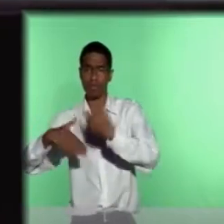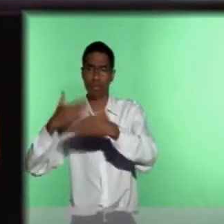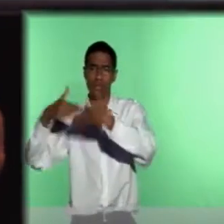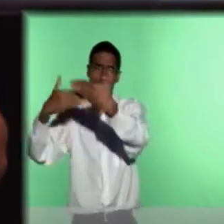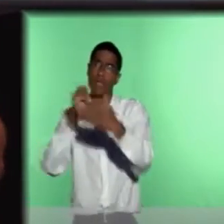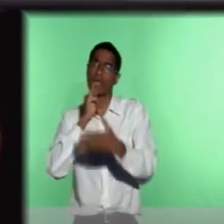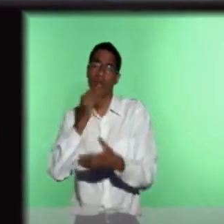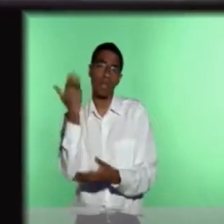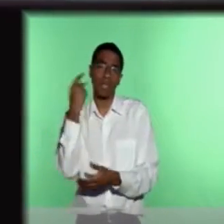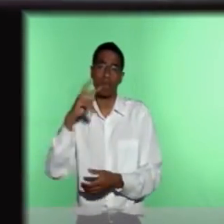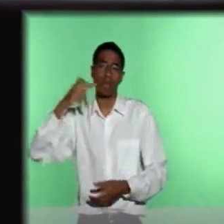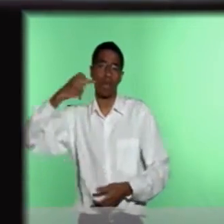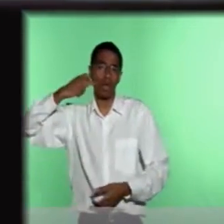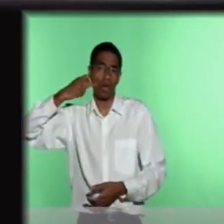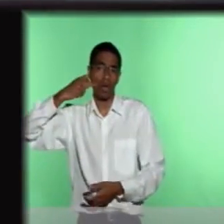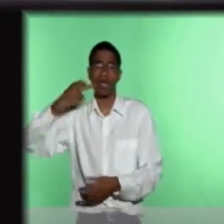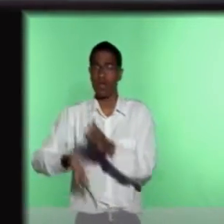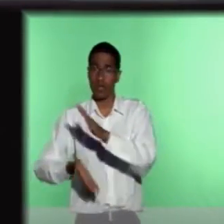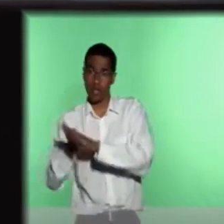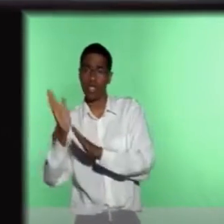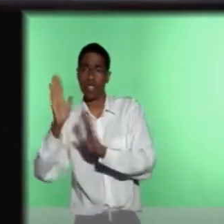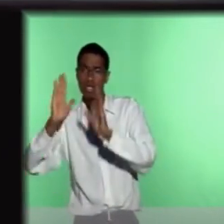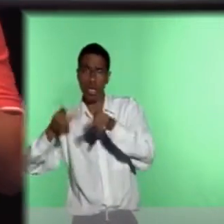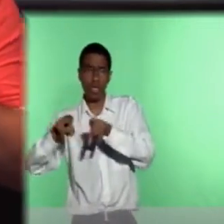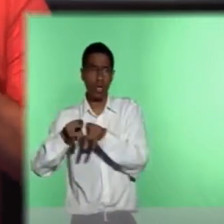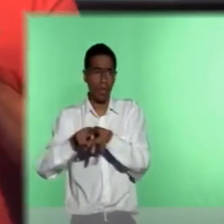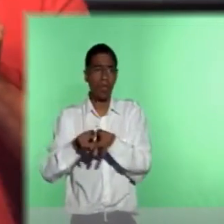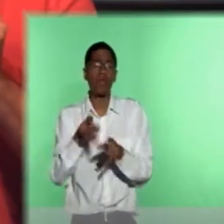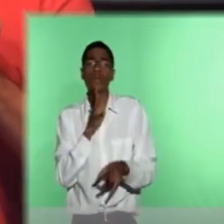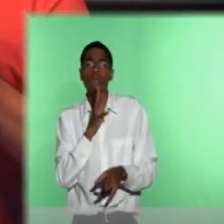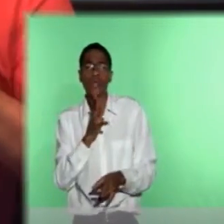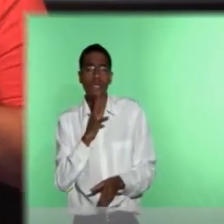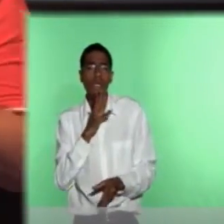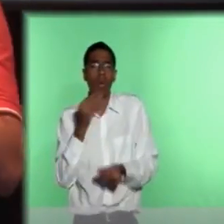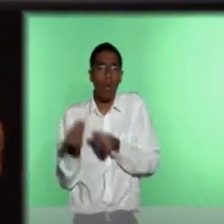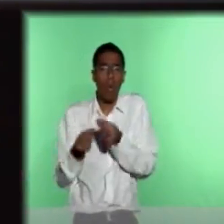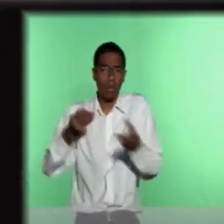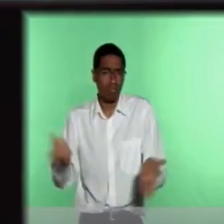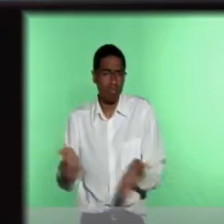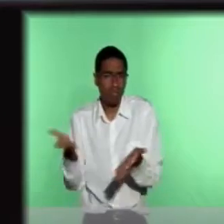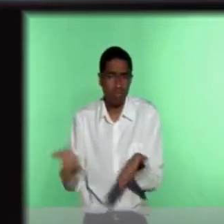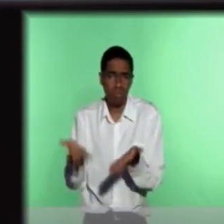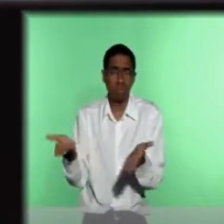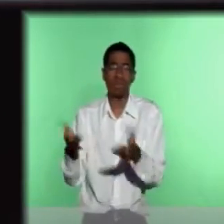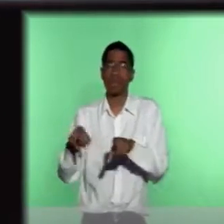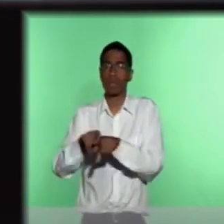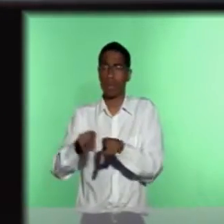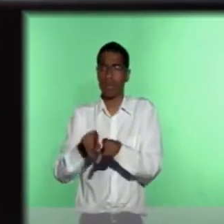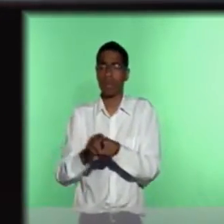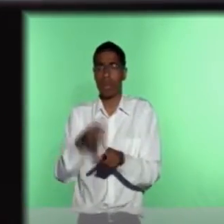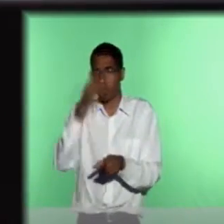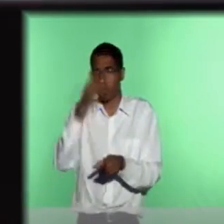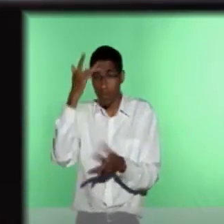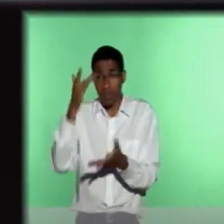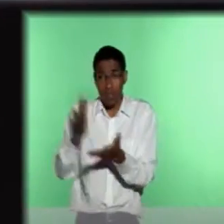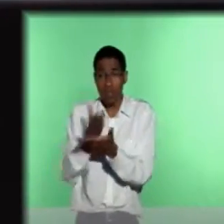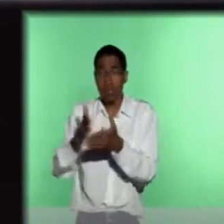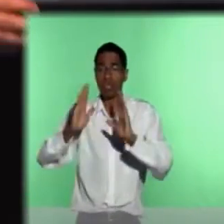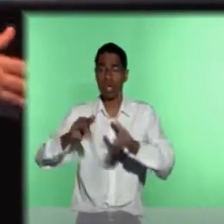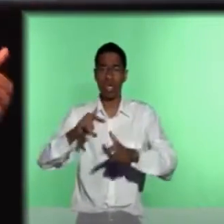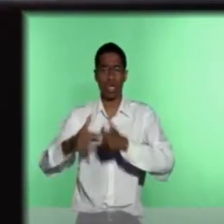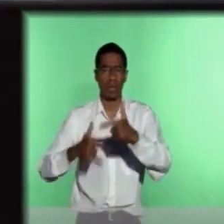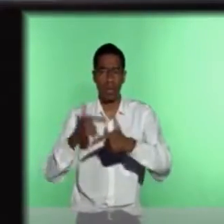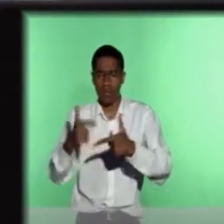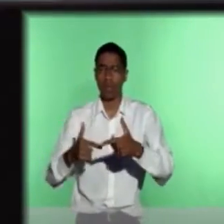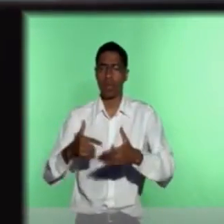em Angola, debatendo com o ministro da Educação de Angola, porque a campanha brasileira, e a Undime também participou fortemente desse processo, a Vivian